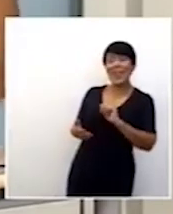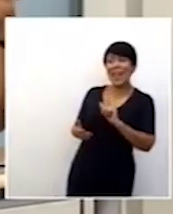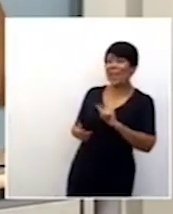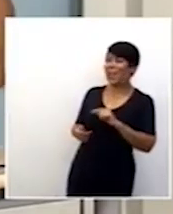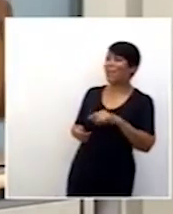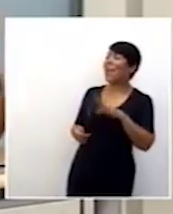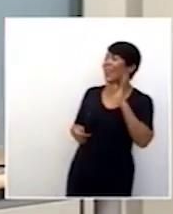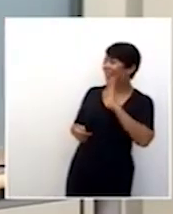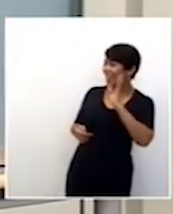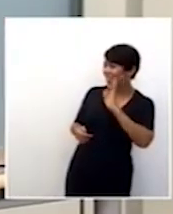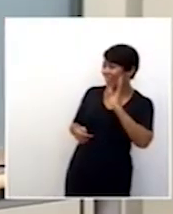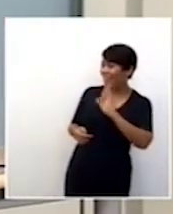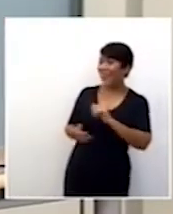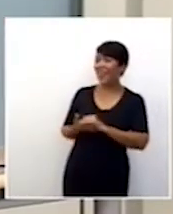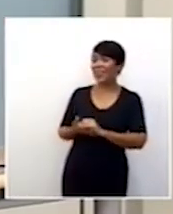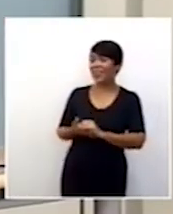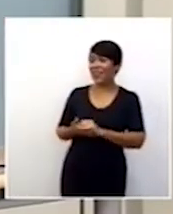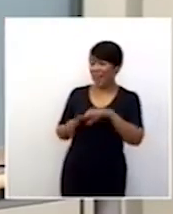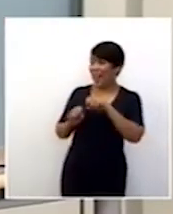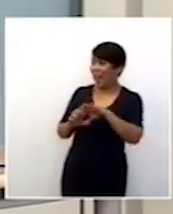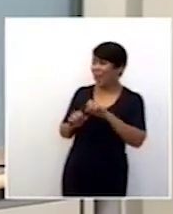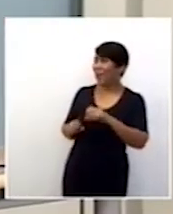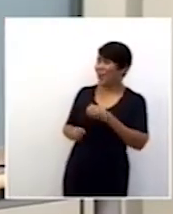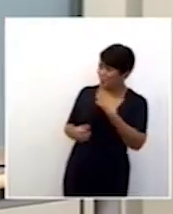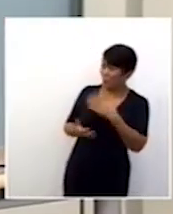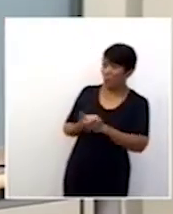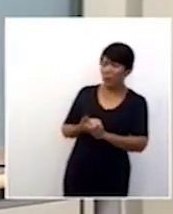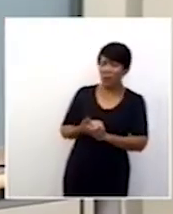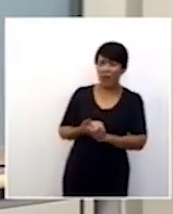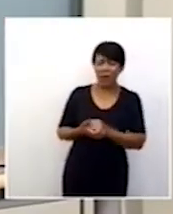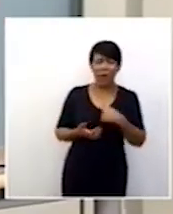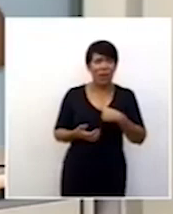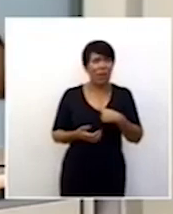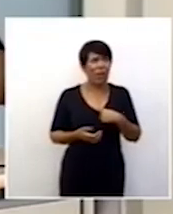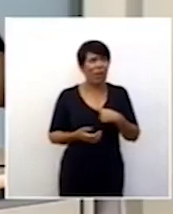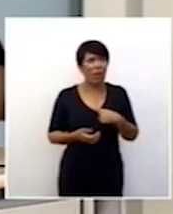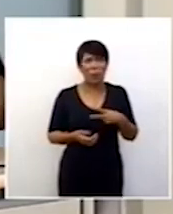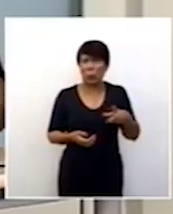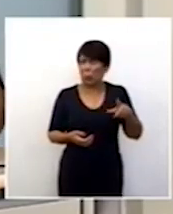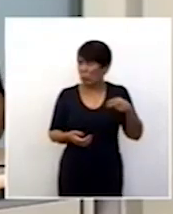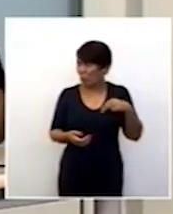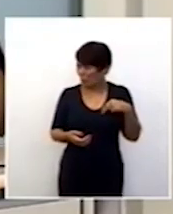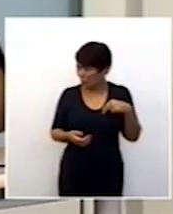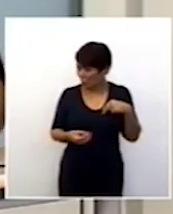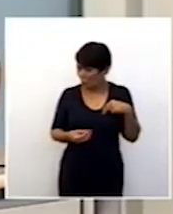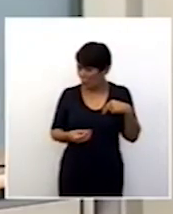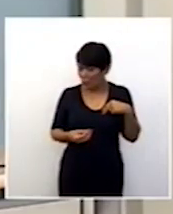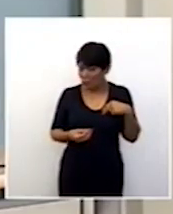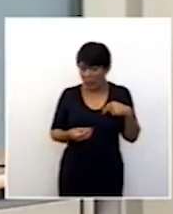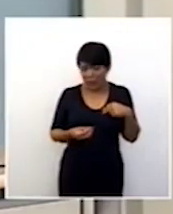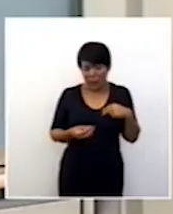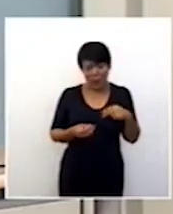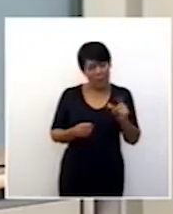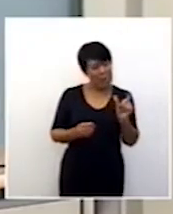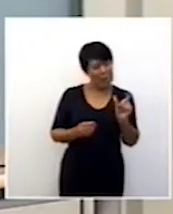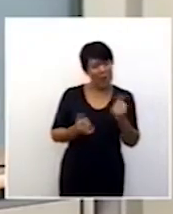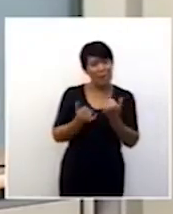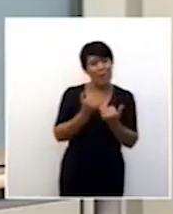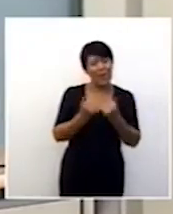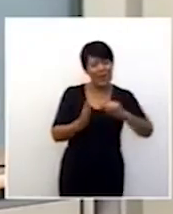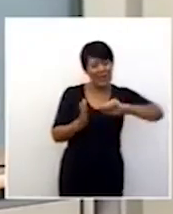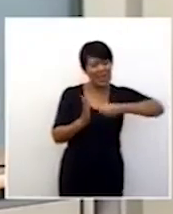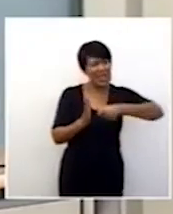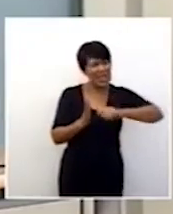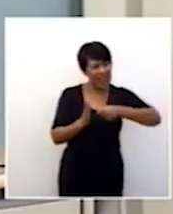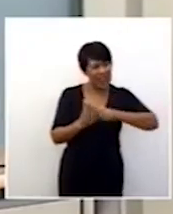é legal, é da hora. E aí na hora eu falei, como é que a palavra-chave utilizada para abrir uma porta,